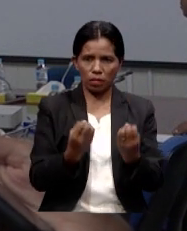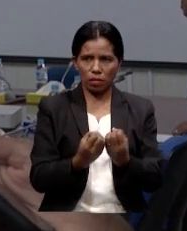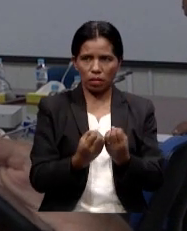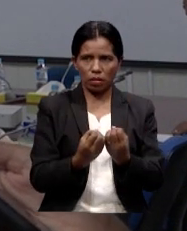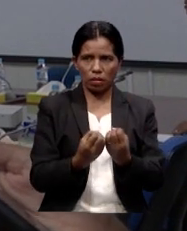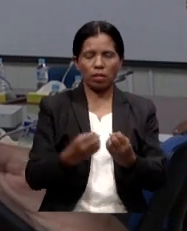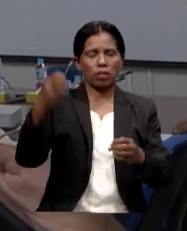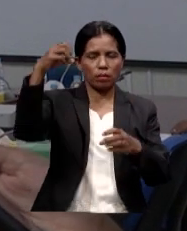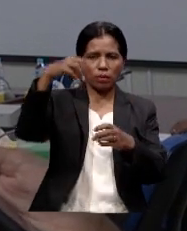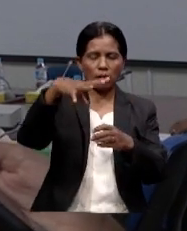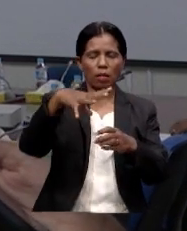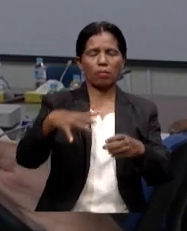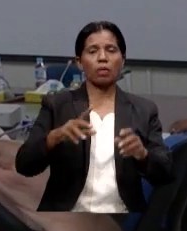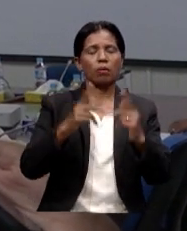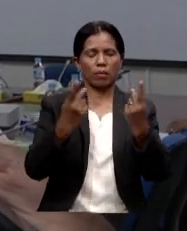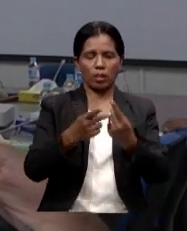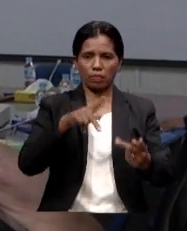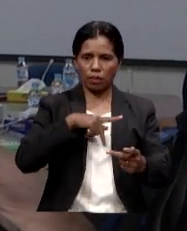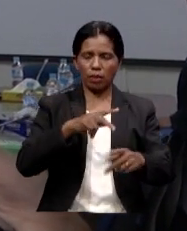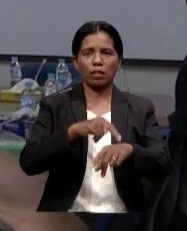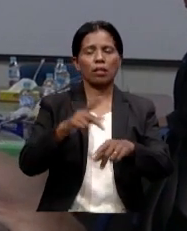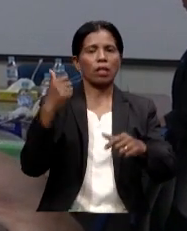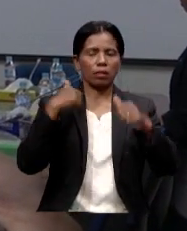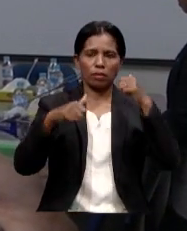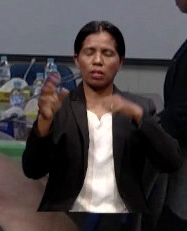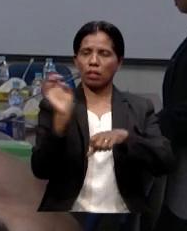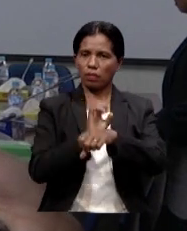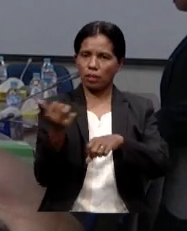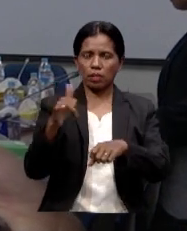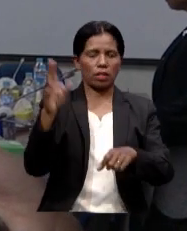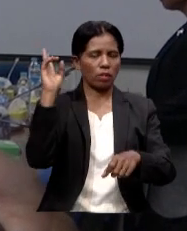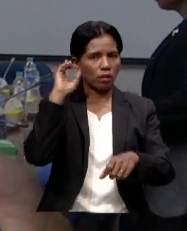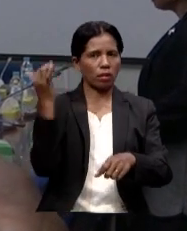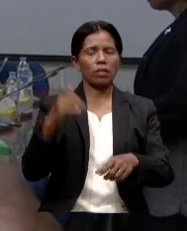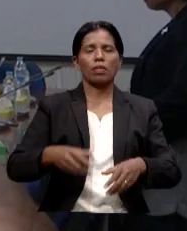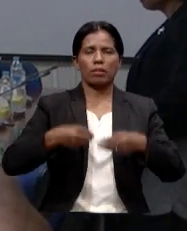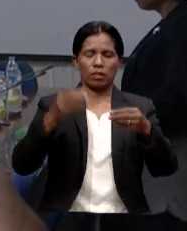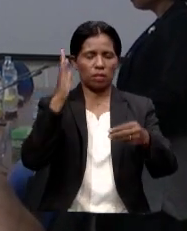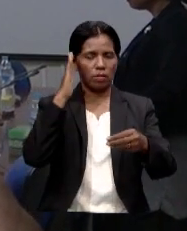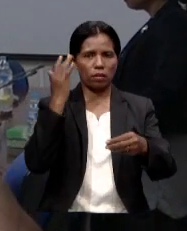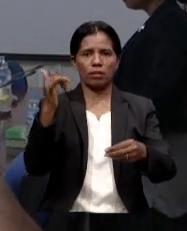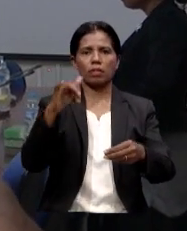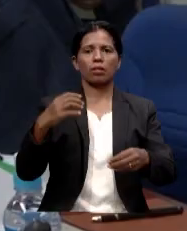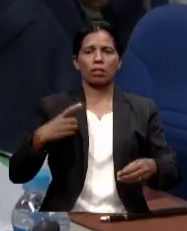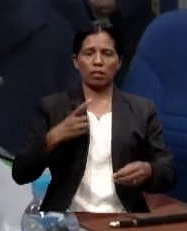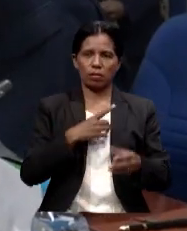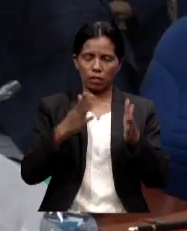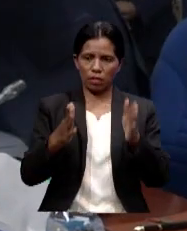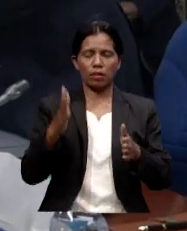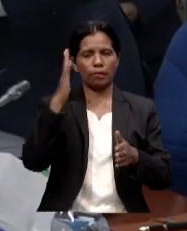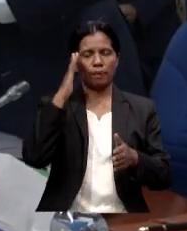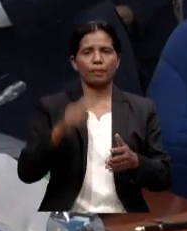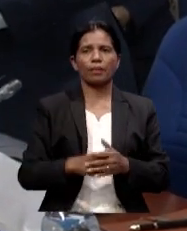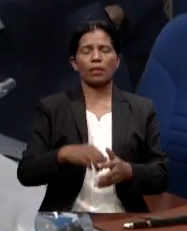sai mahom ba setor privado nacional, ba atividade ekonomika sirona ia hono yang fo hono imbalu basira i disuruh putar sir considera.